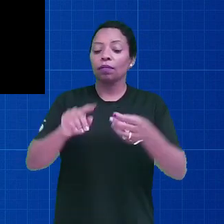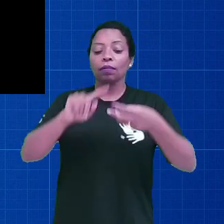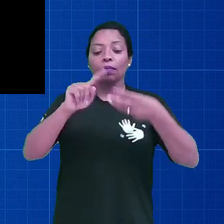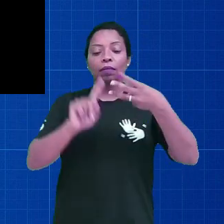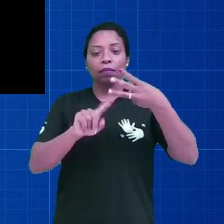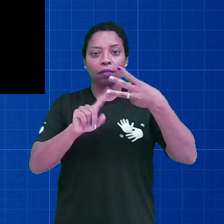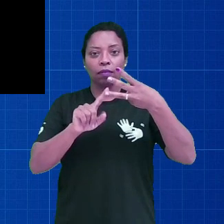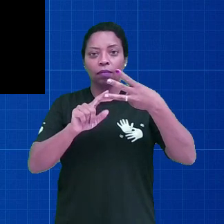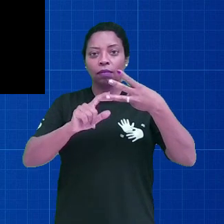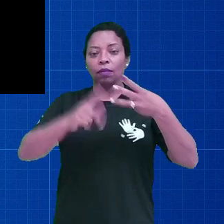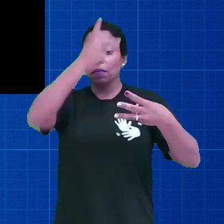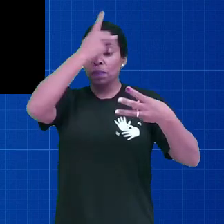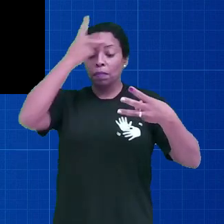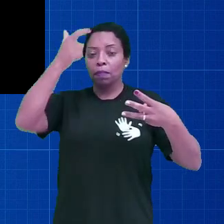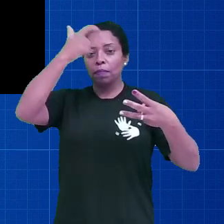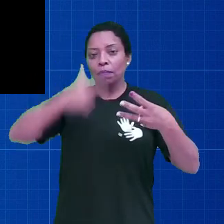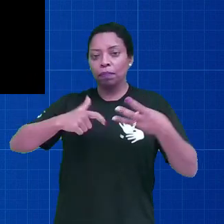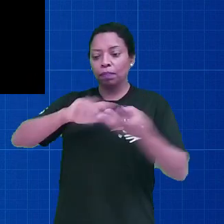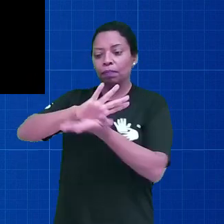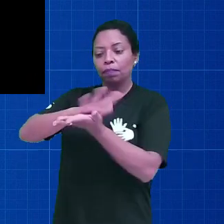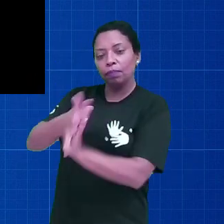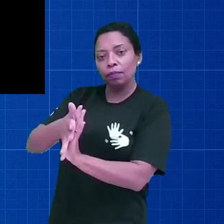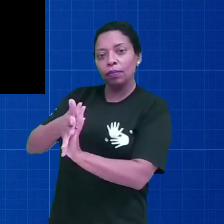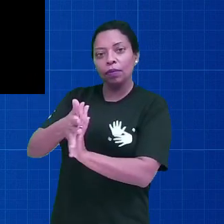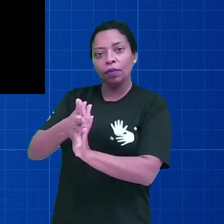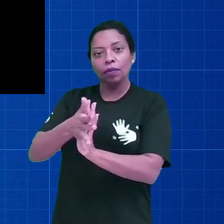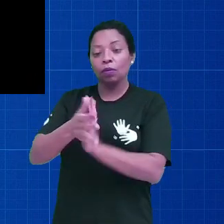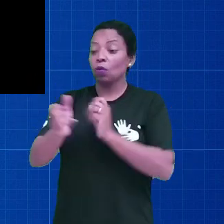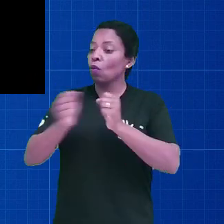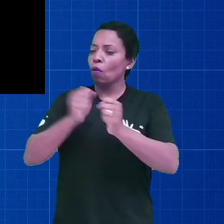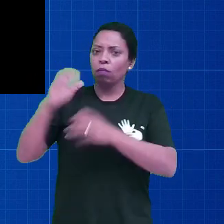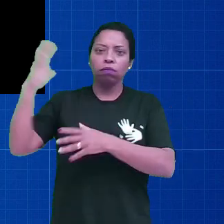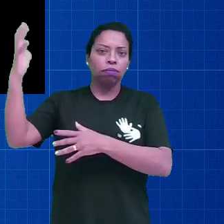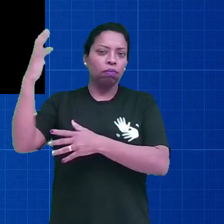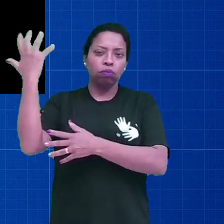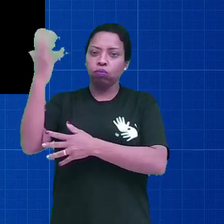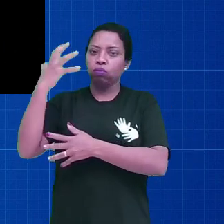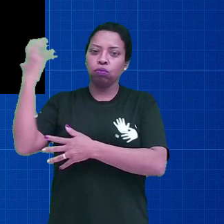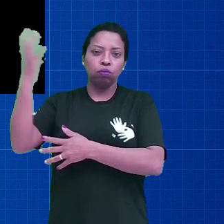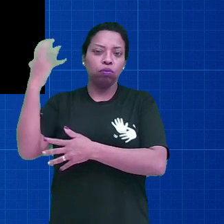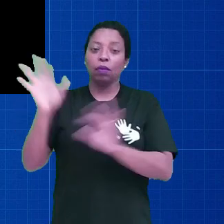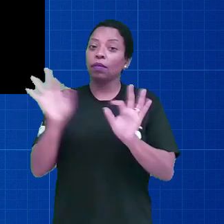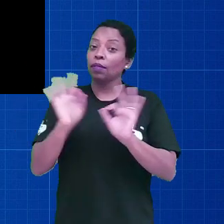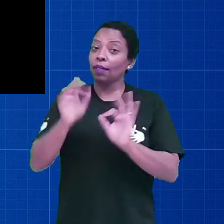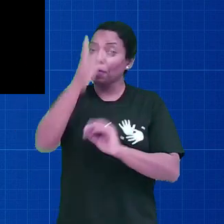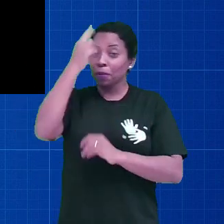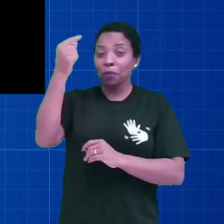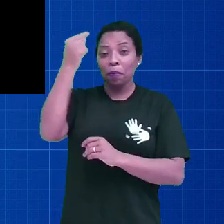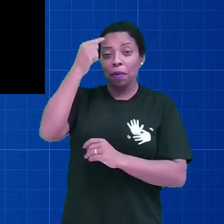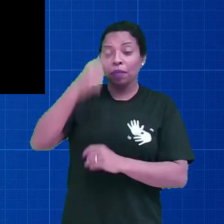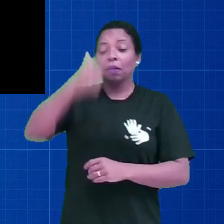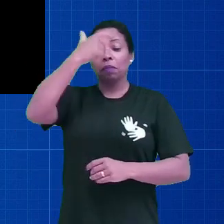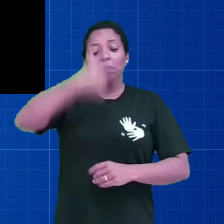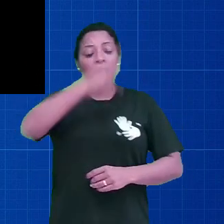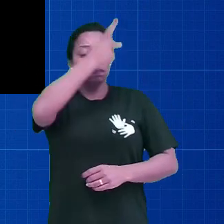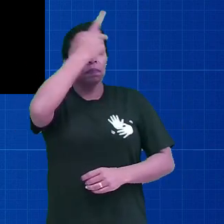nós comentamos, eles não controlam o clima do planeta. Tá? Então, ao contrário do que muita gente pensa,